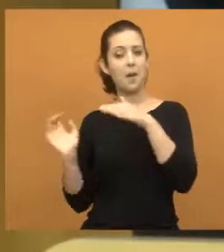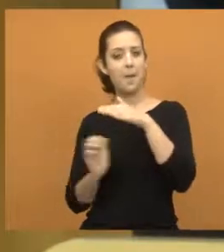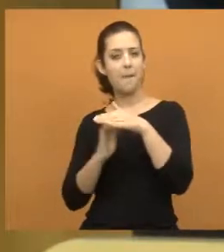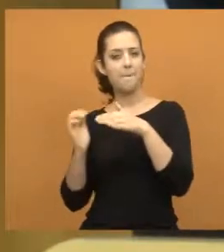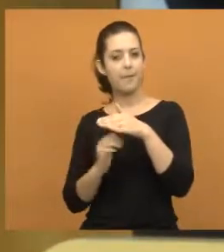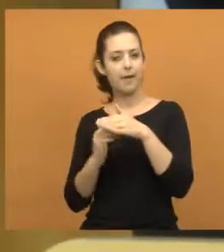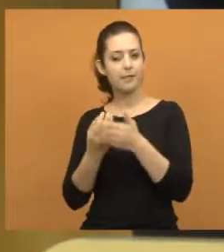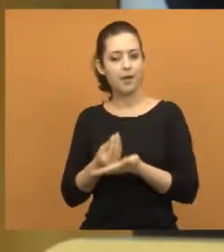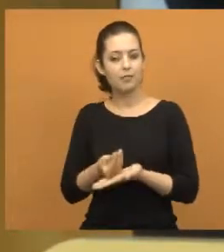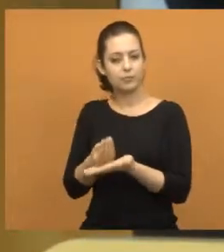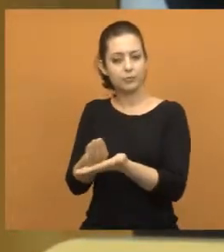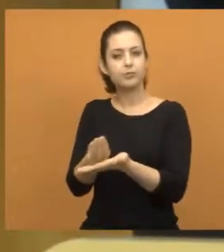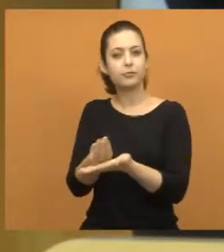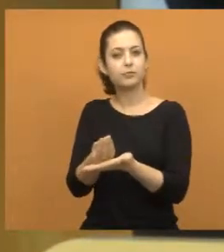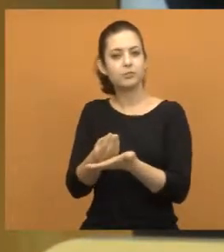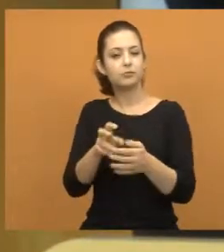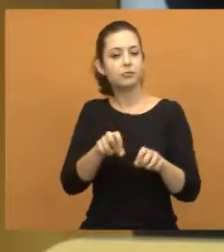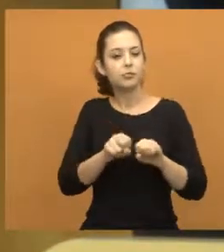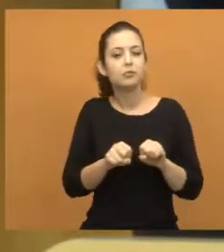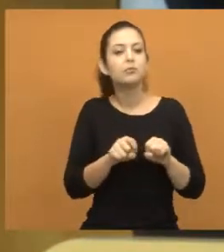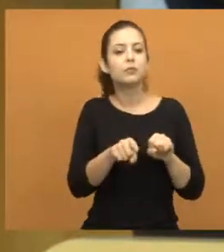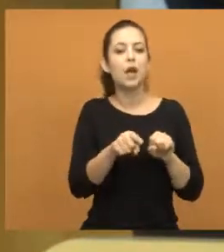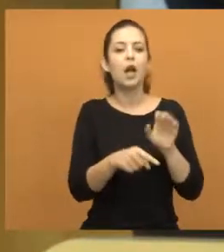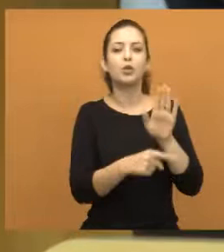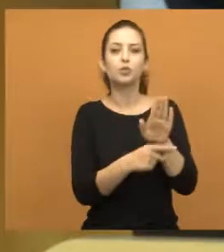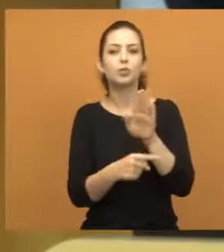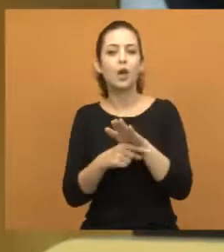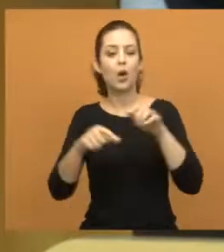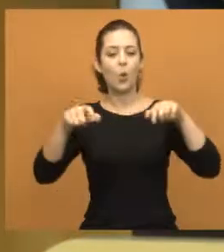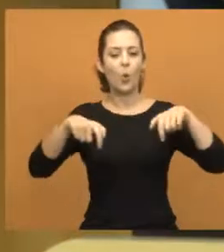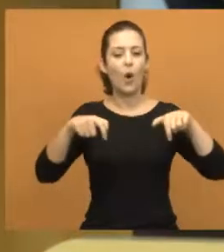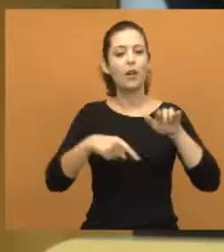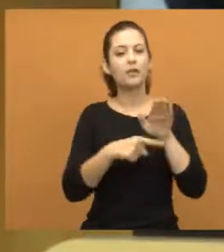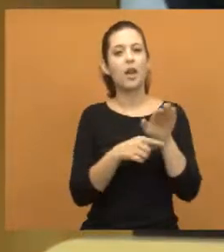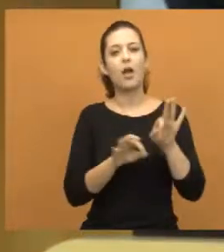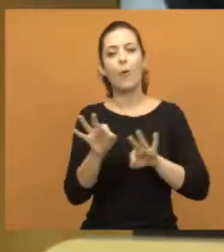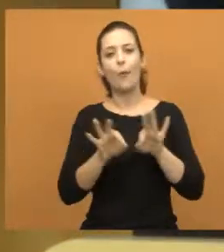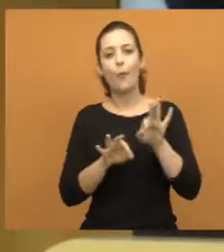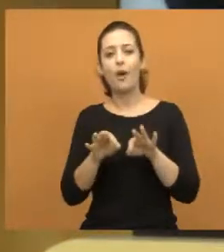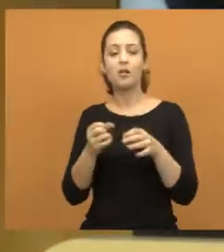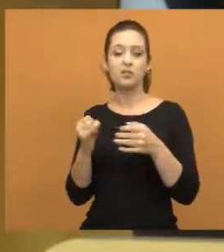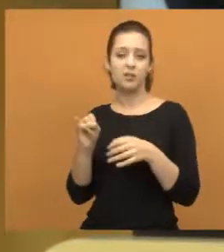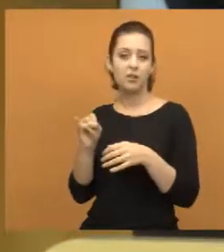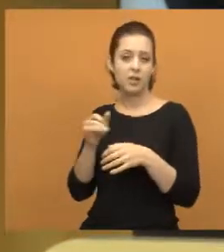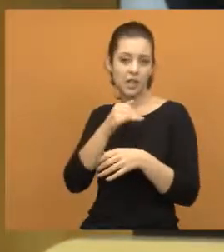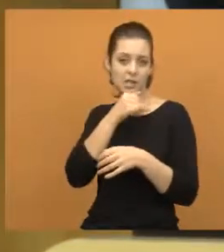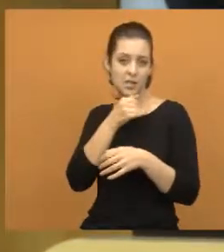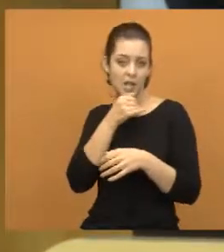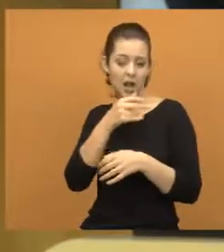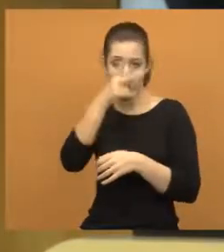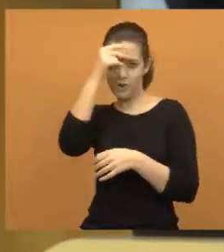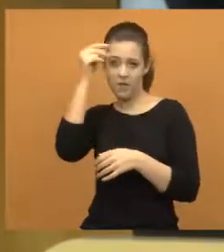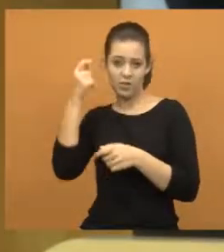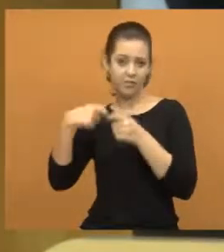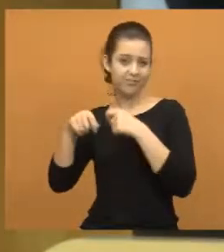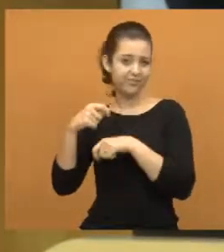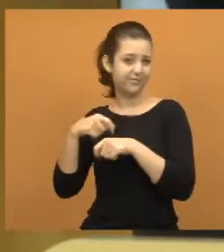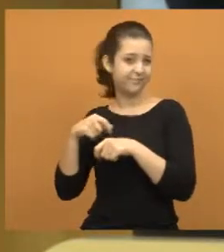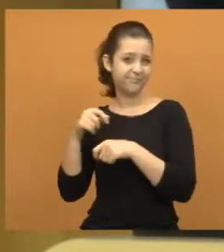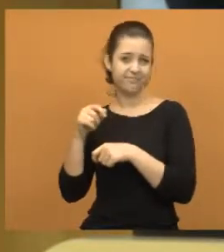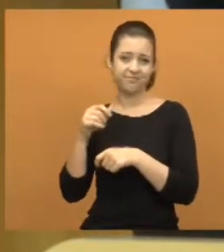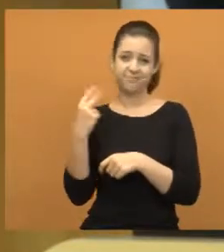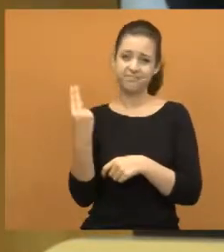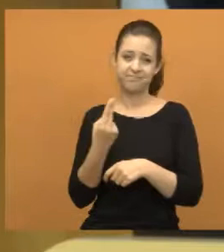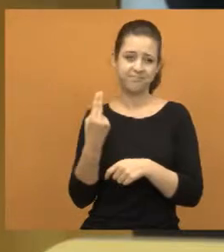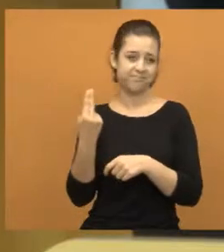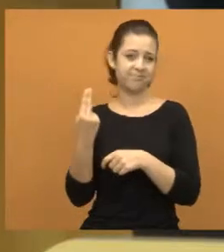suporte adotando os campos de futebol, adotando as quadras, porque nós sabemos que o município ele não tem condições de dar suporte